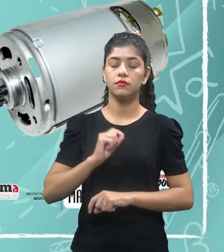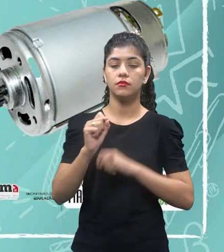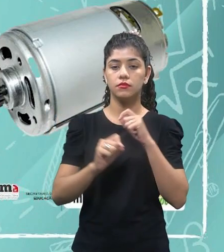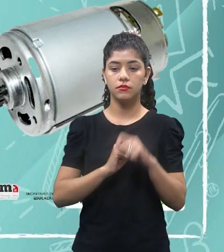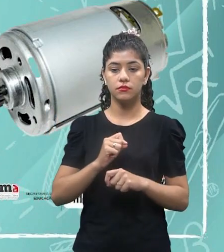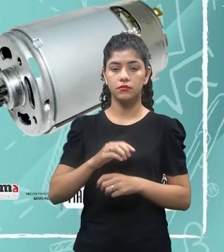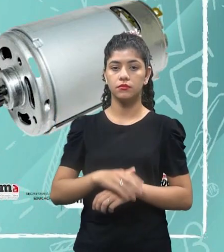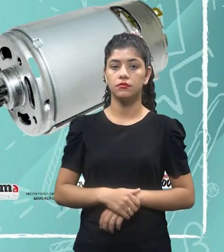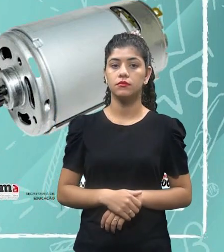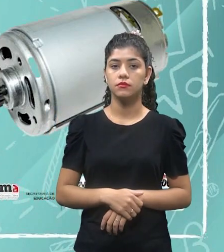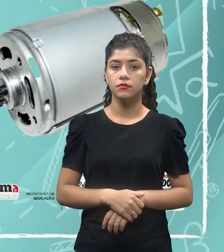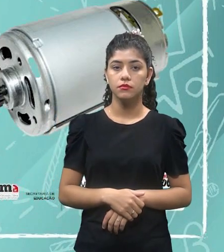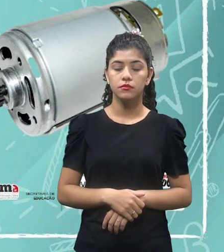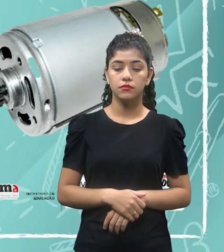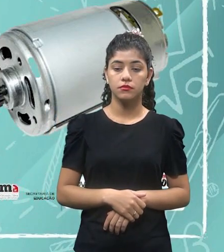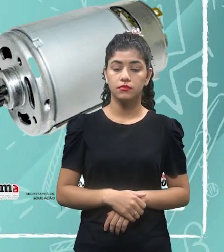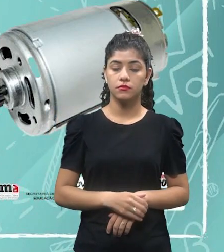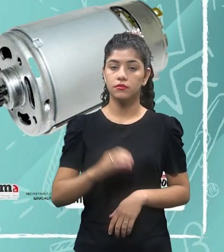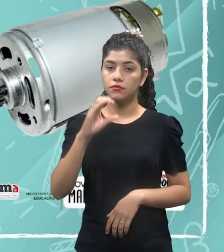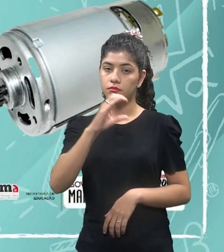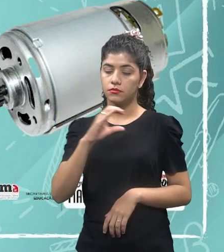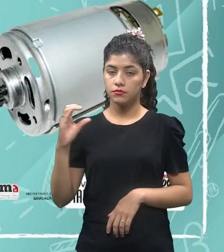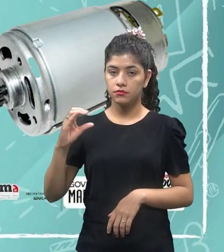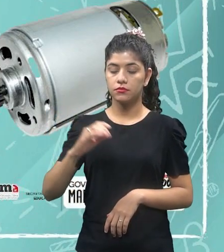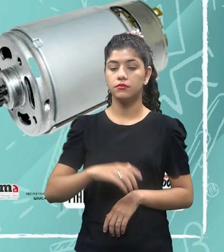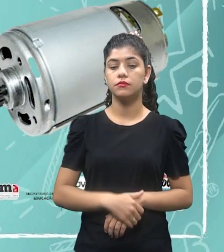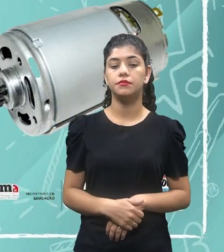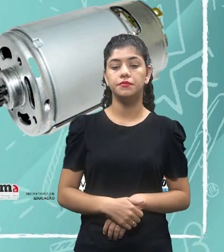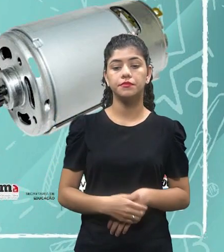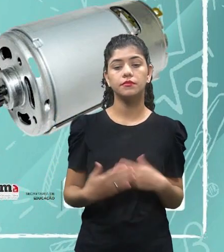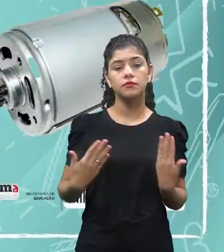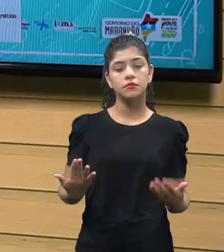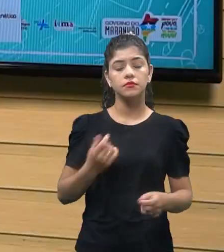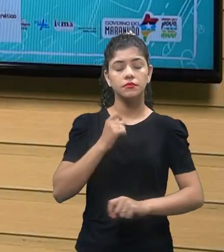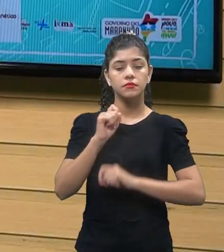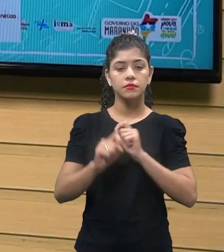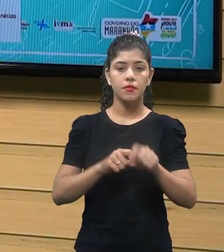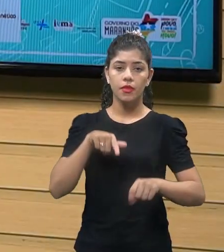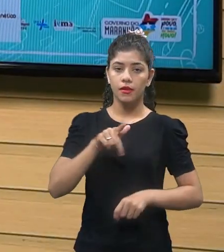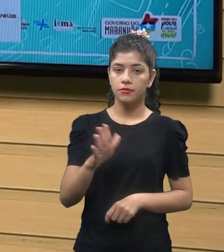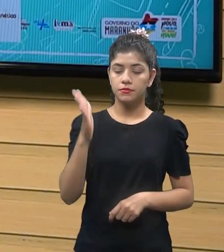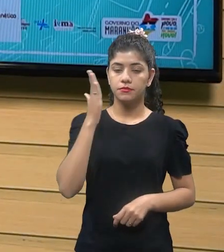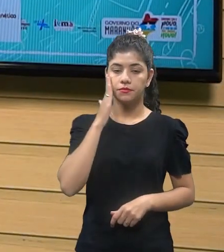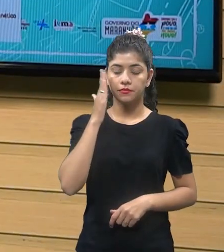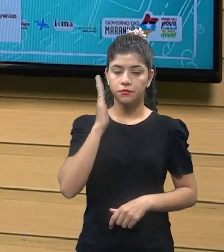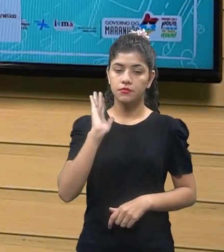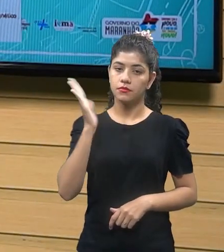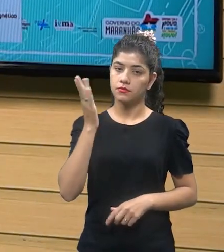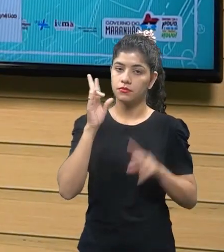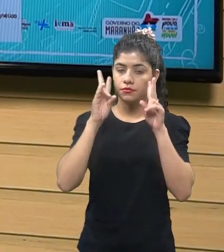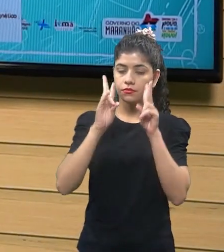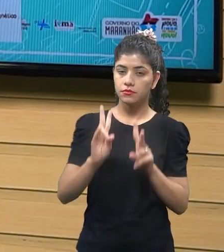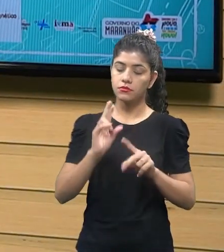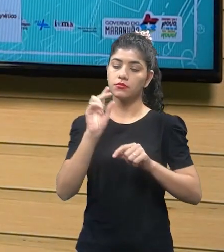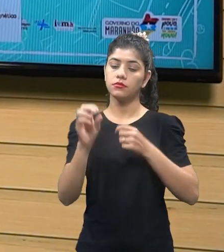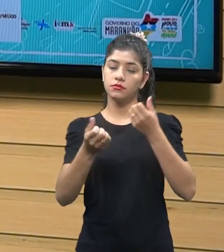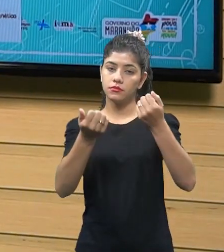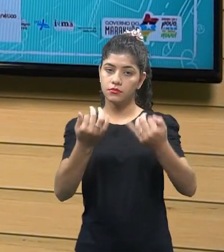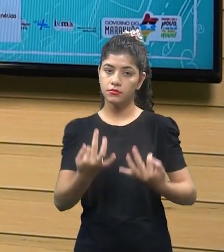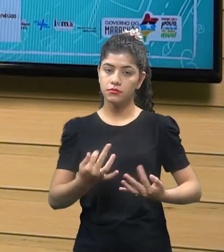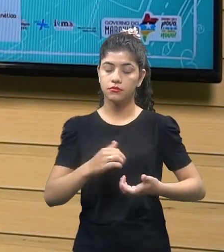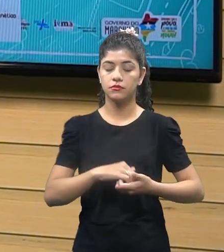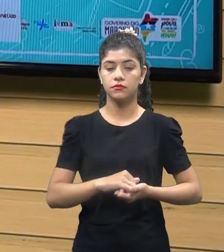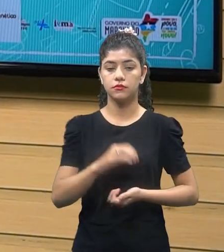uma fonte de alimentação de corrente contínua. Então aqui você já deve ter visto também, quando falou de